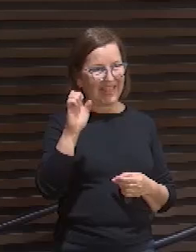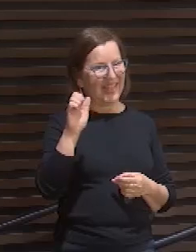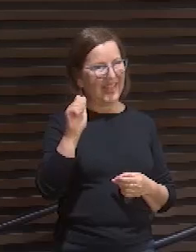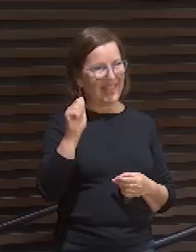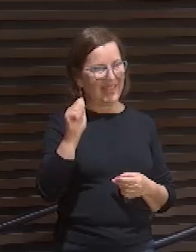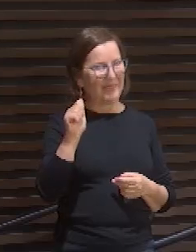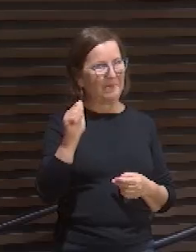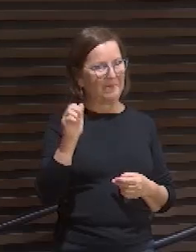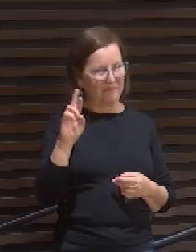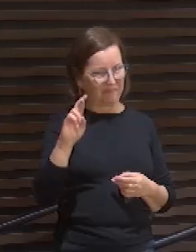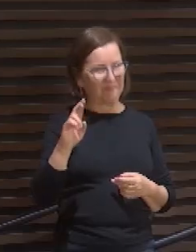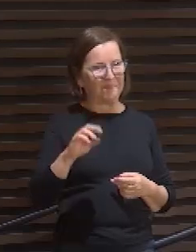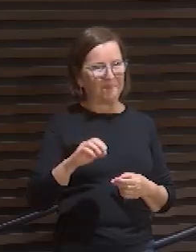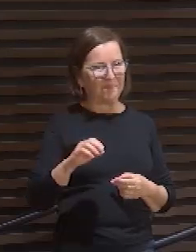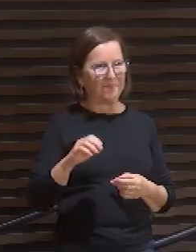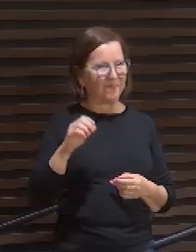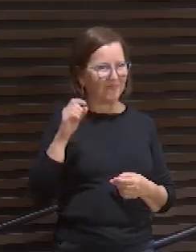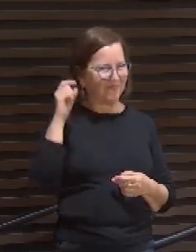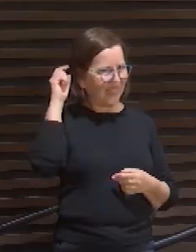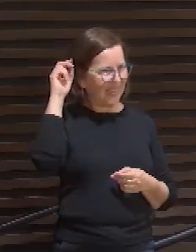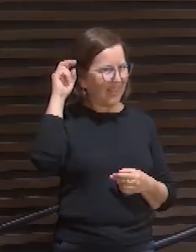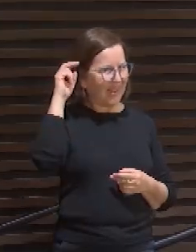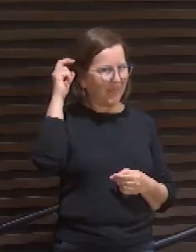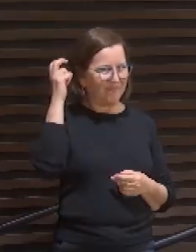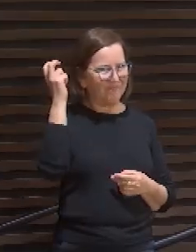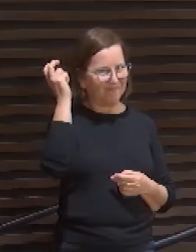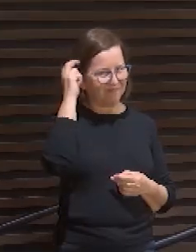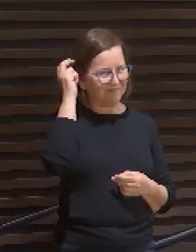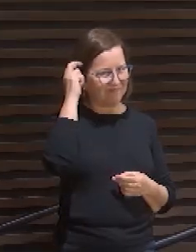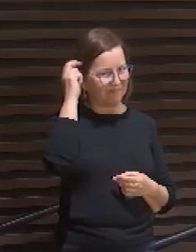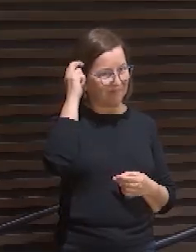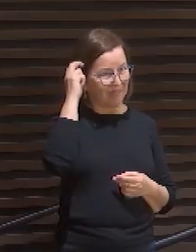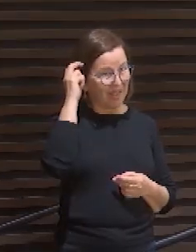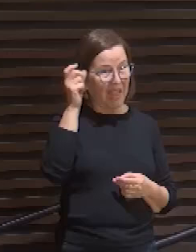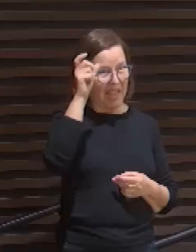pessoa escuta, fica escutando bem.